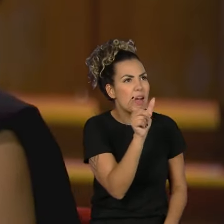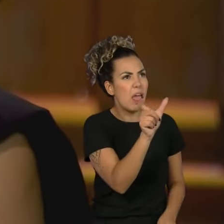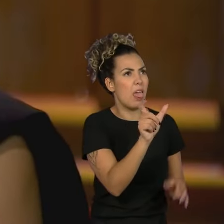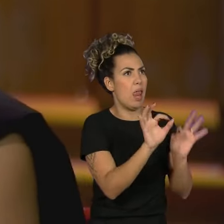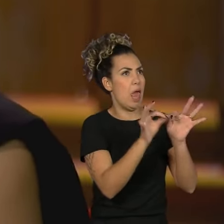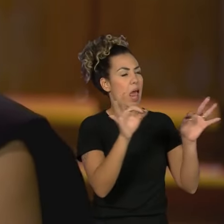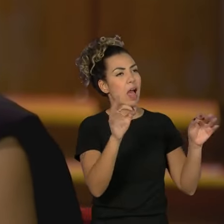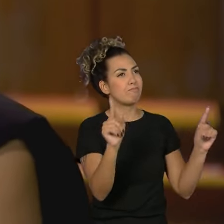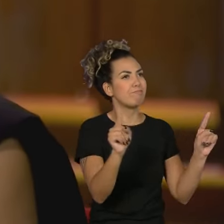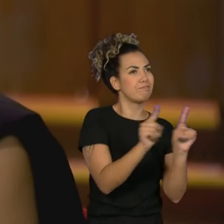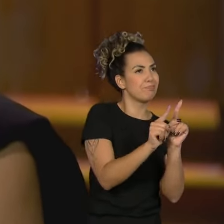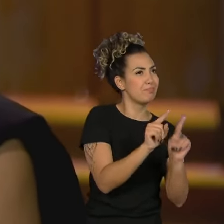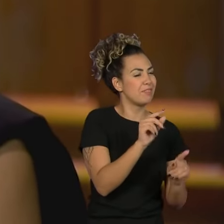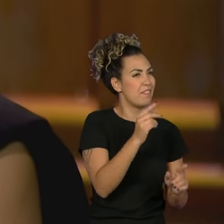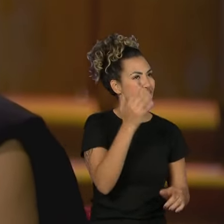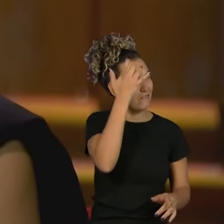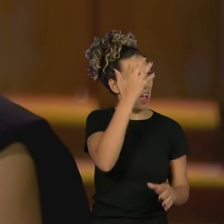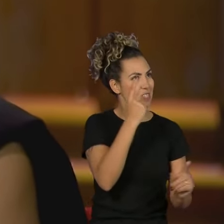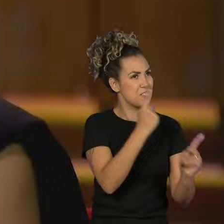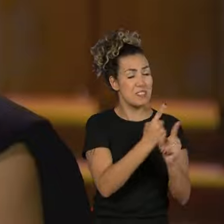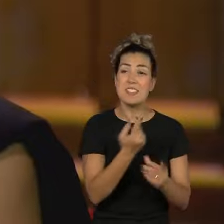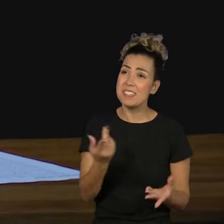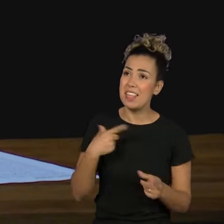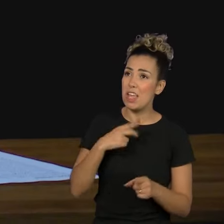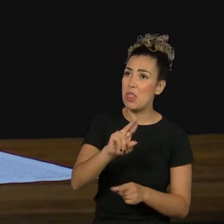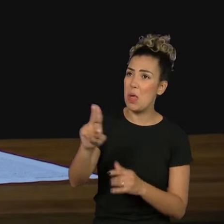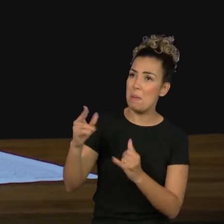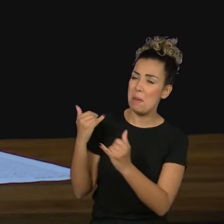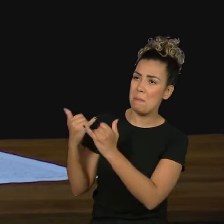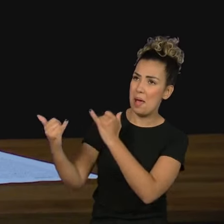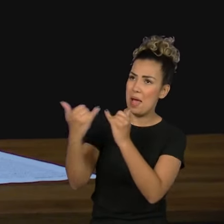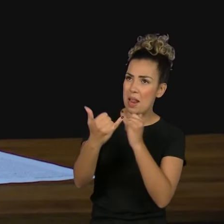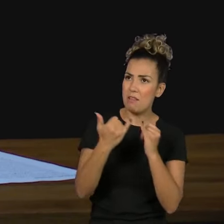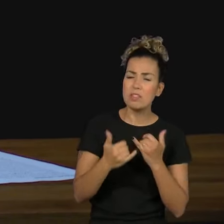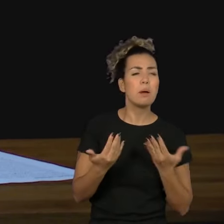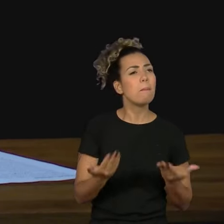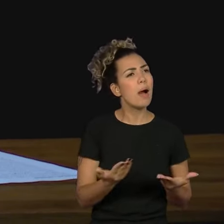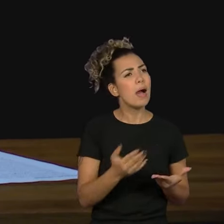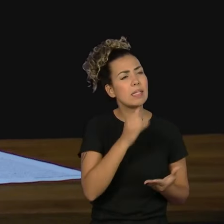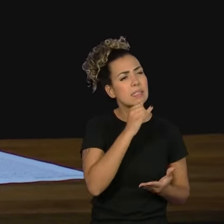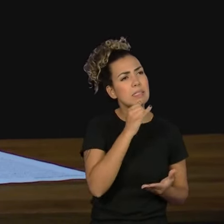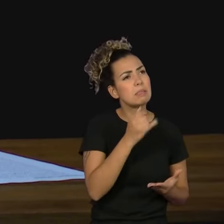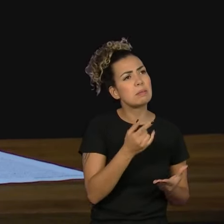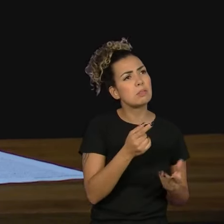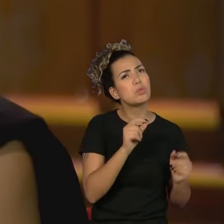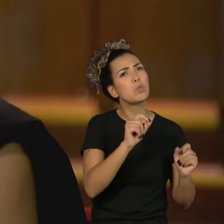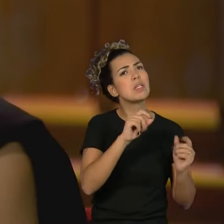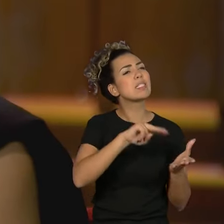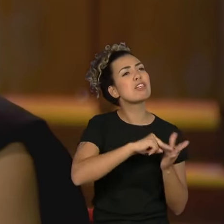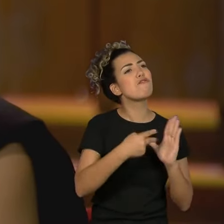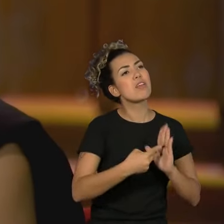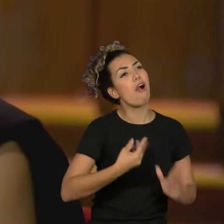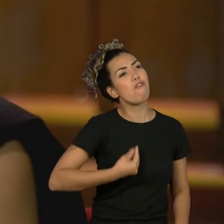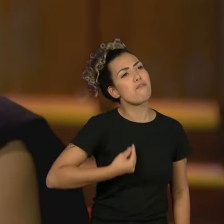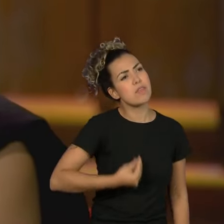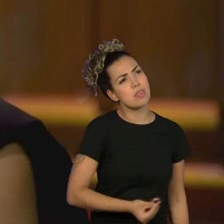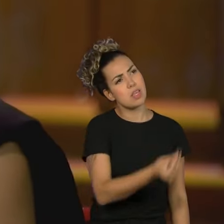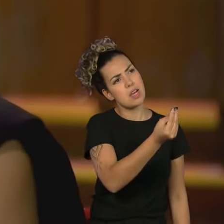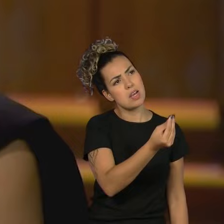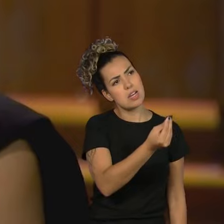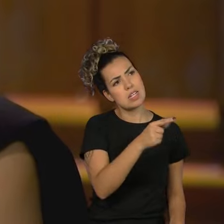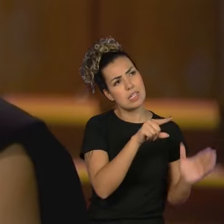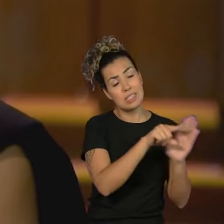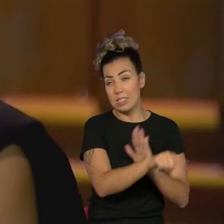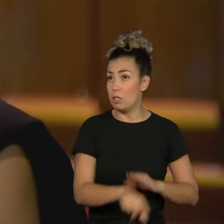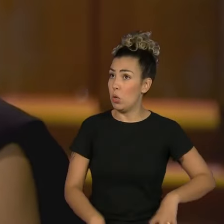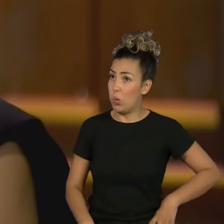alguns alguns nomes parecidos Ana Carolina Evangelista me diga o que é a vida essa pergunta é muito